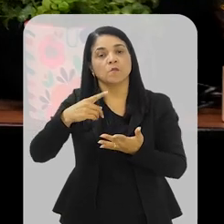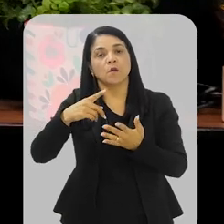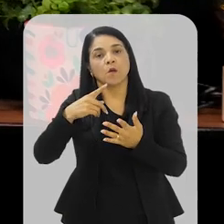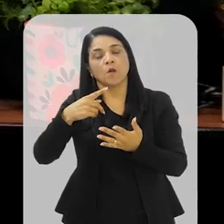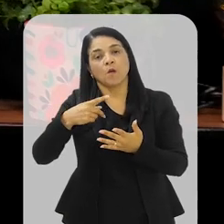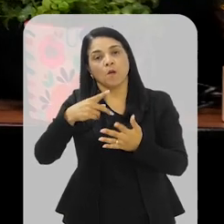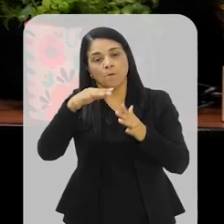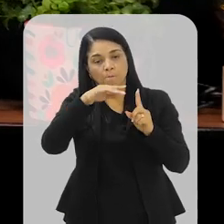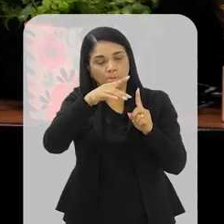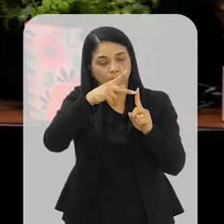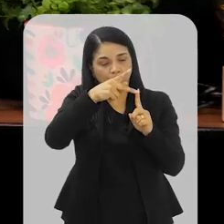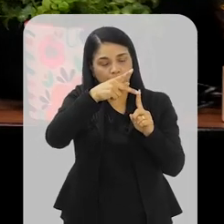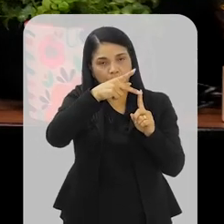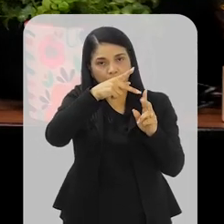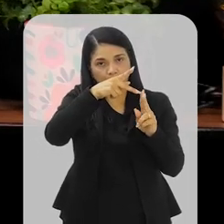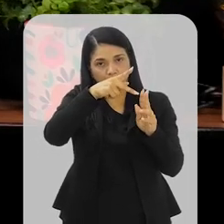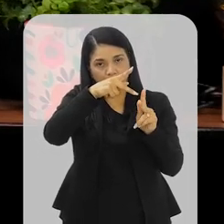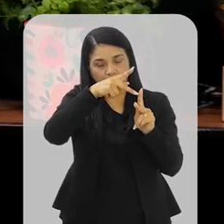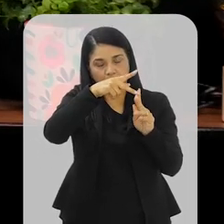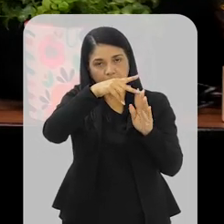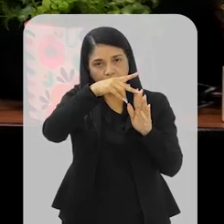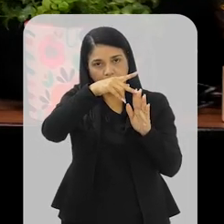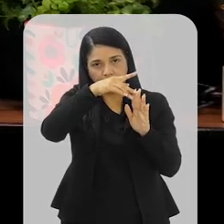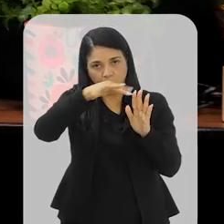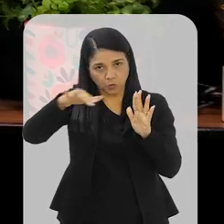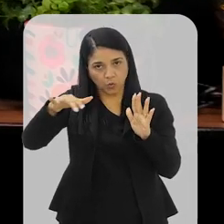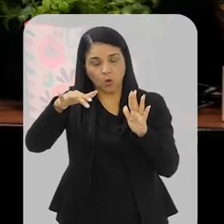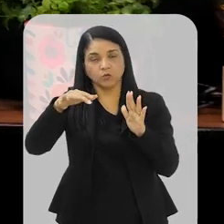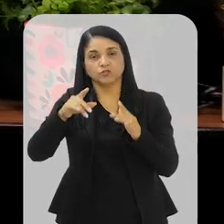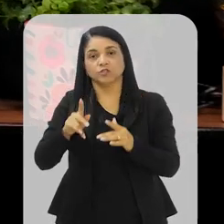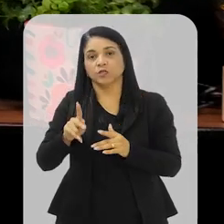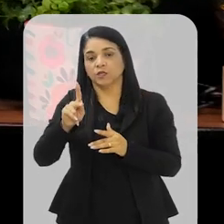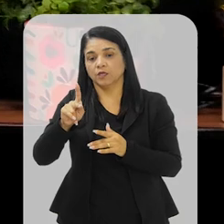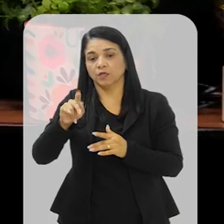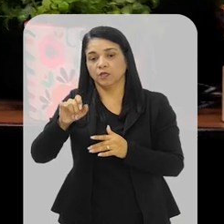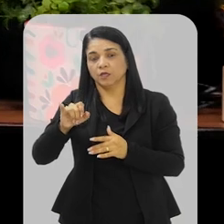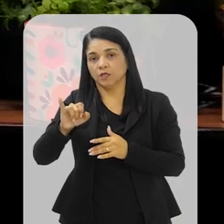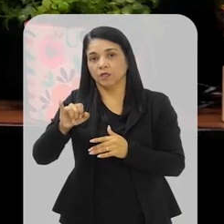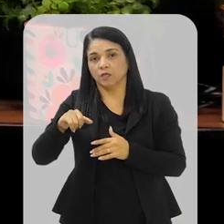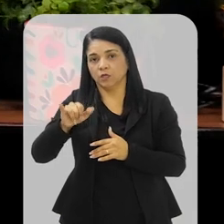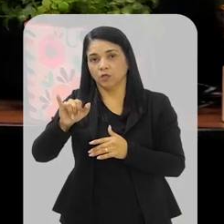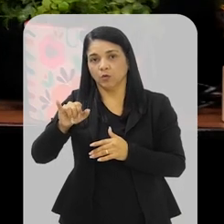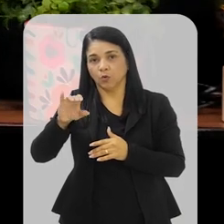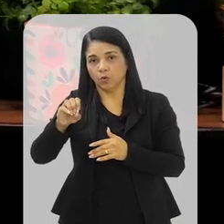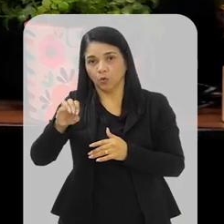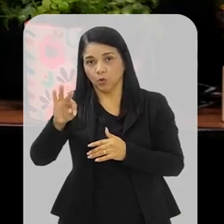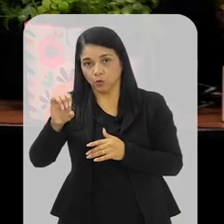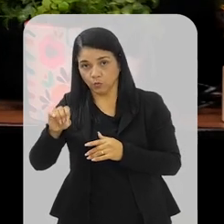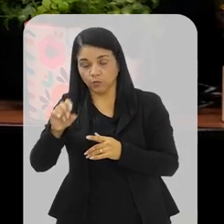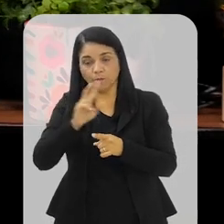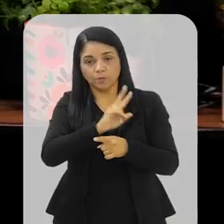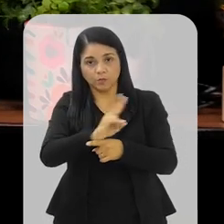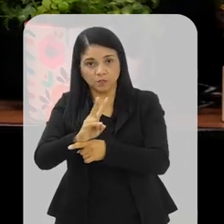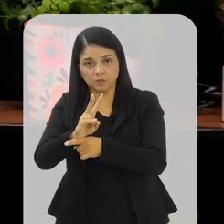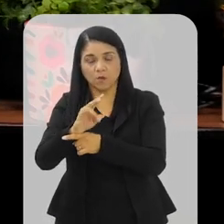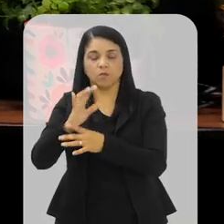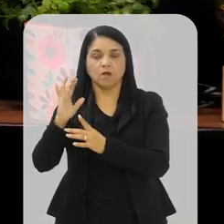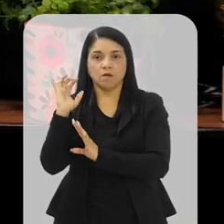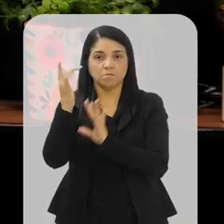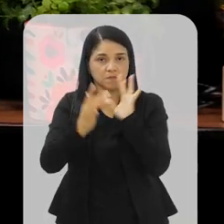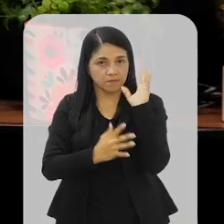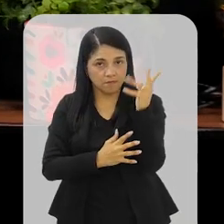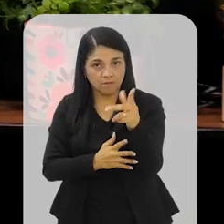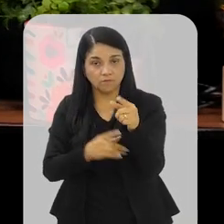kotro e inúmeros outros instrumentos visando a questão de Proteção Ambiental no momento em que o nosso